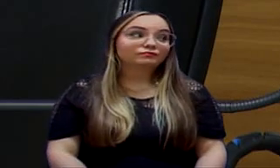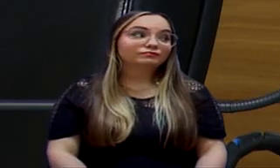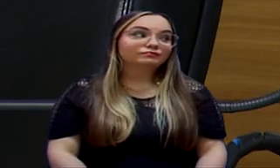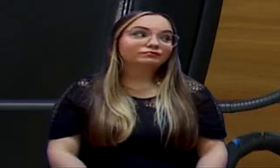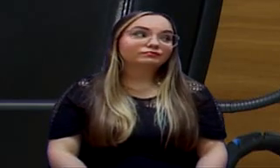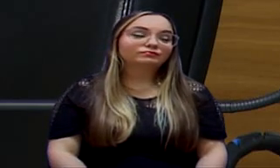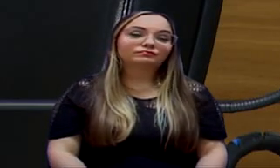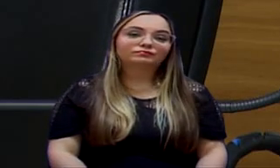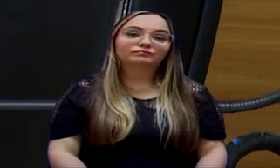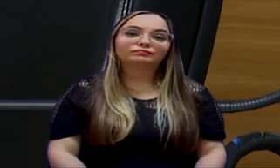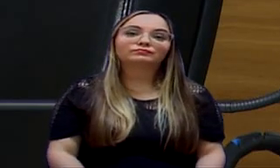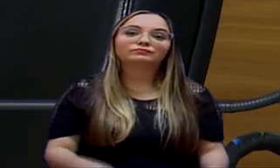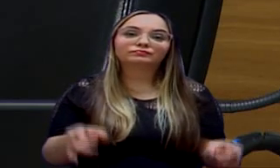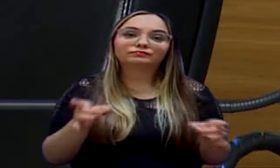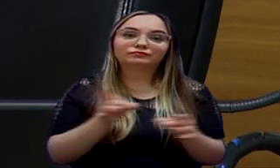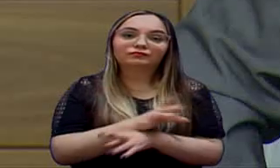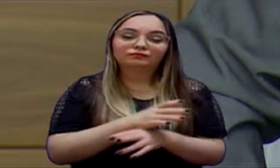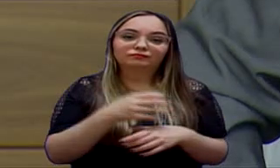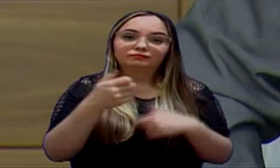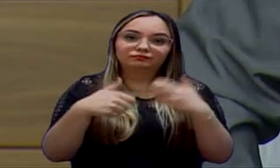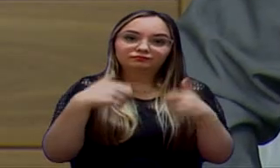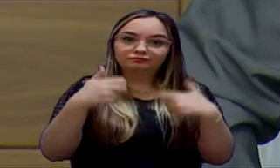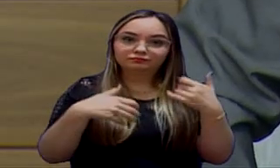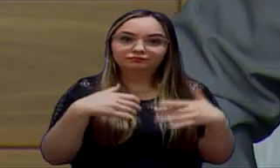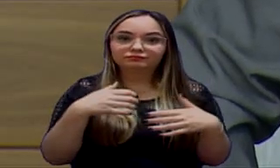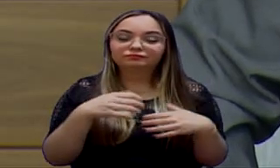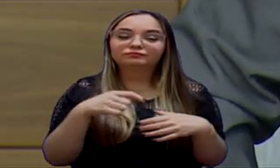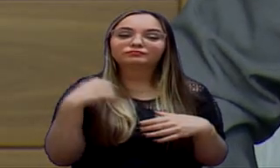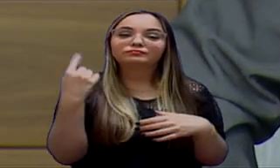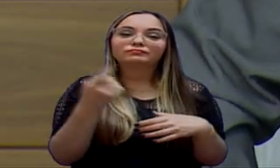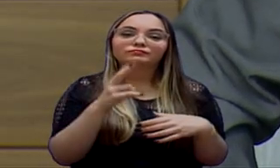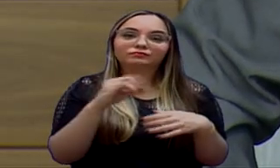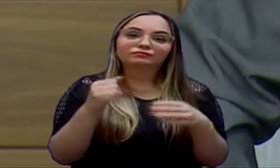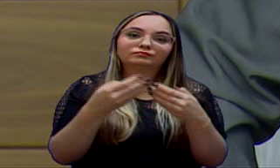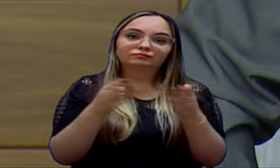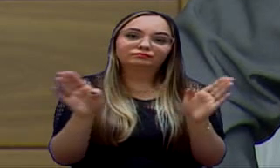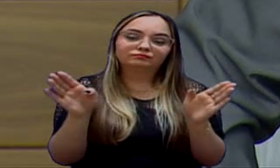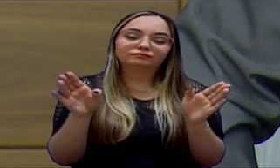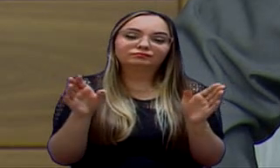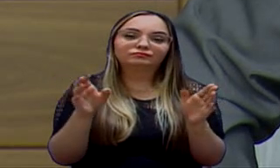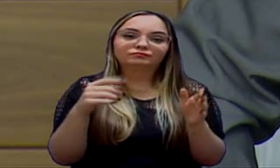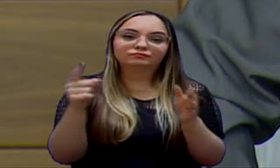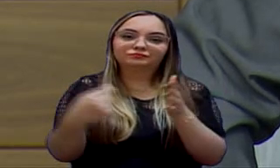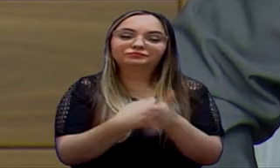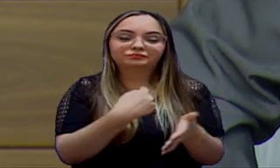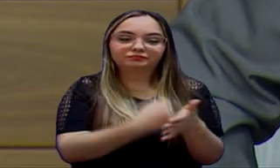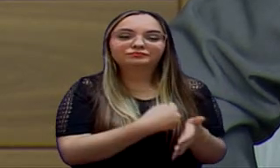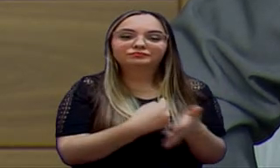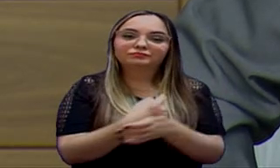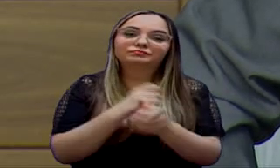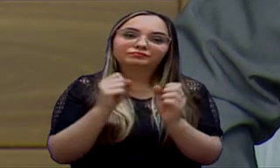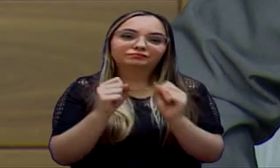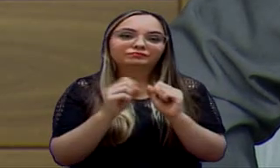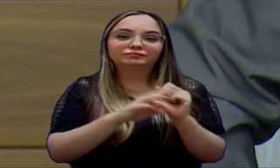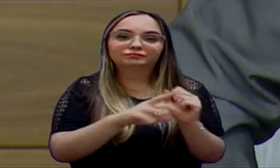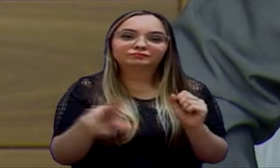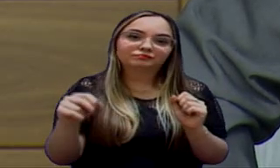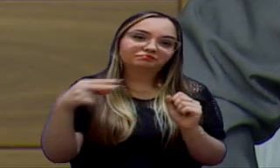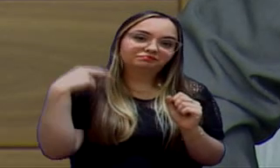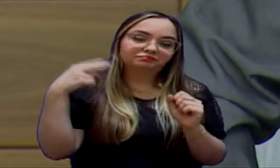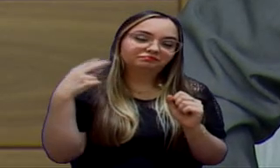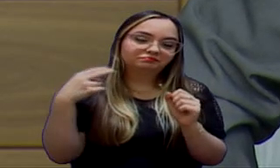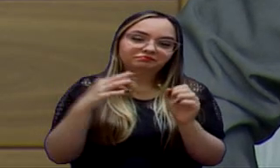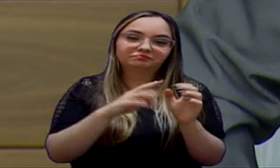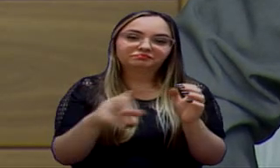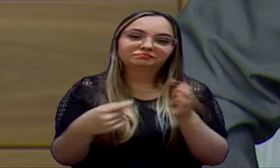e após apresentação como é de praxe daí nós abriremos para perguntas por parte do Senhor